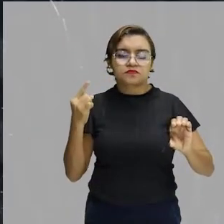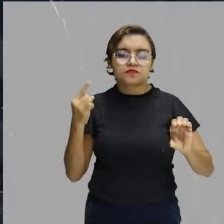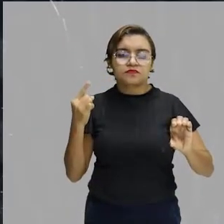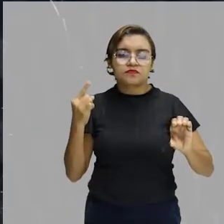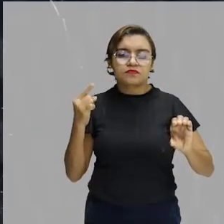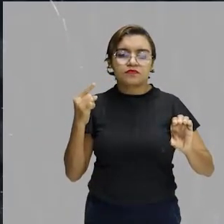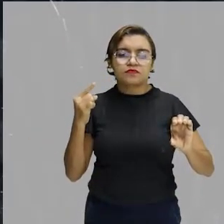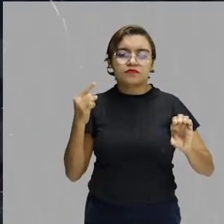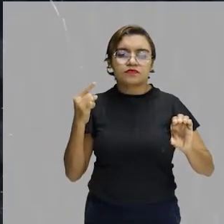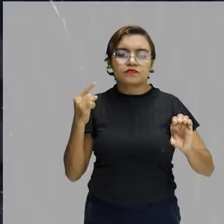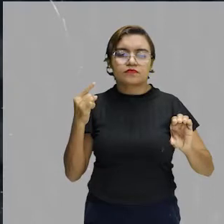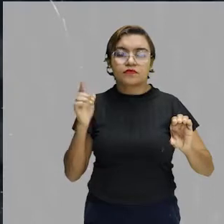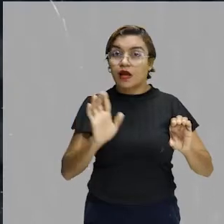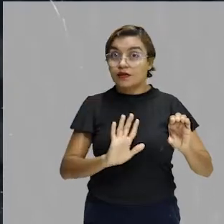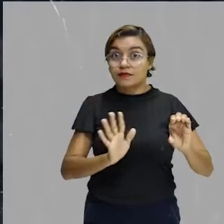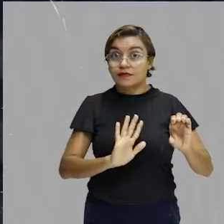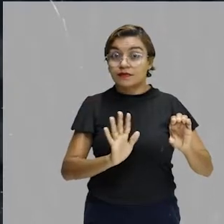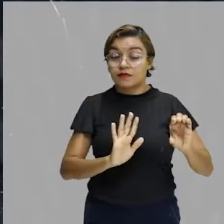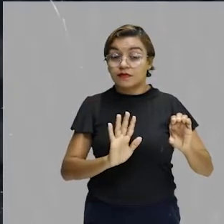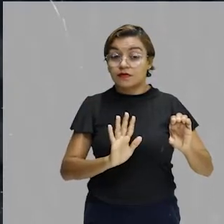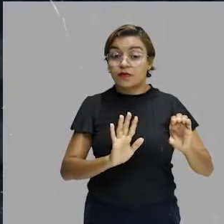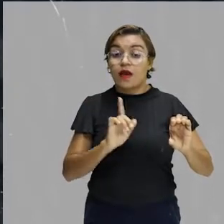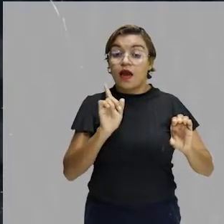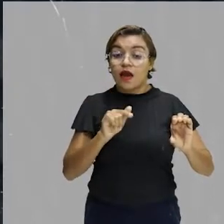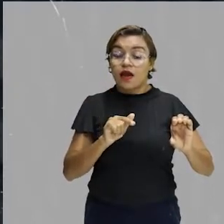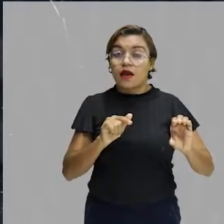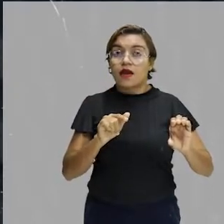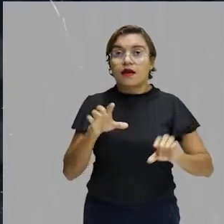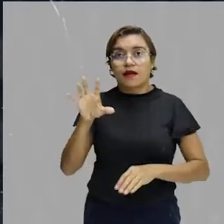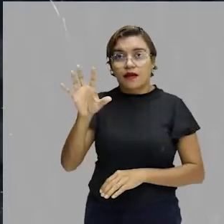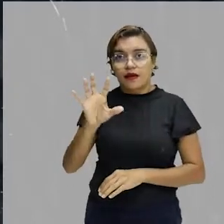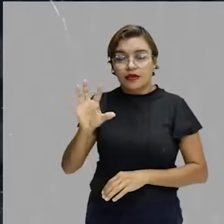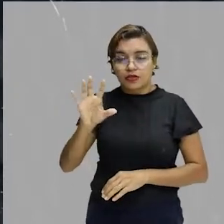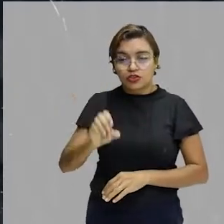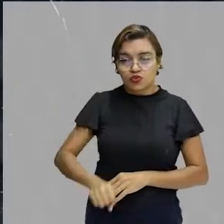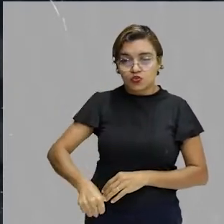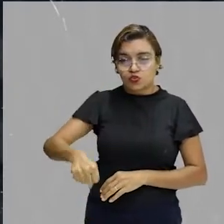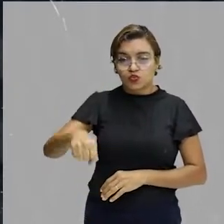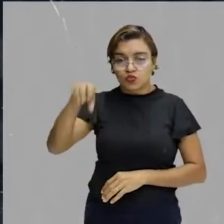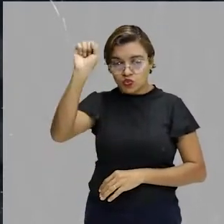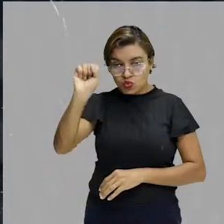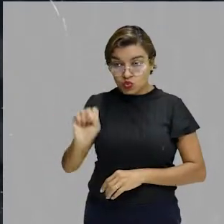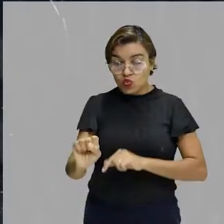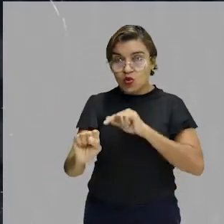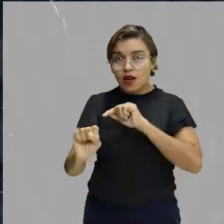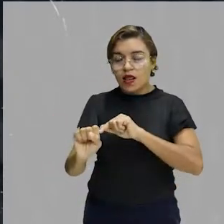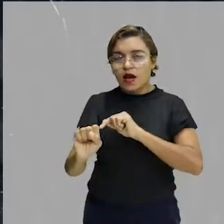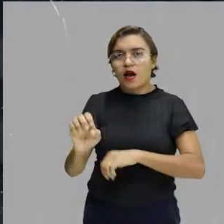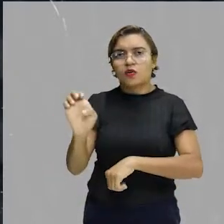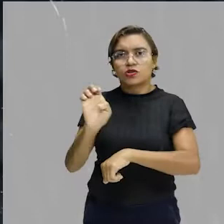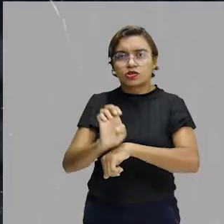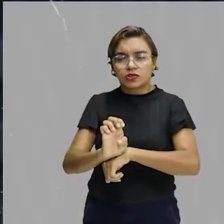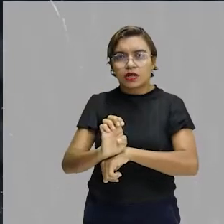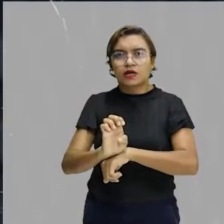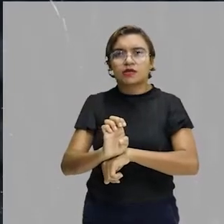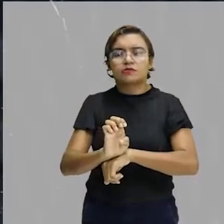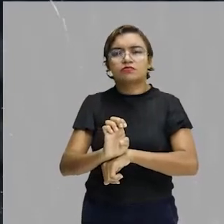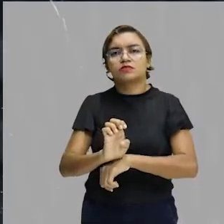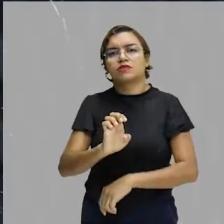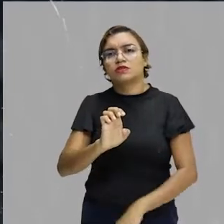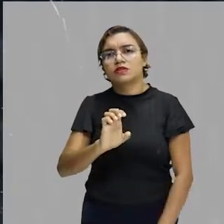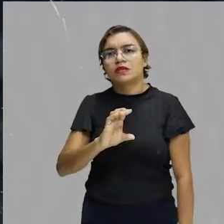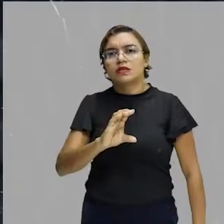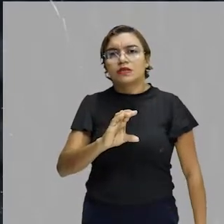mineral em todo o país, não é, galera. Qual é? É a região sul, ali nos estados de Santa Catarina, tá certo? Tu tem uma grande produção